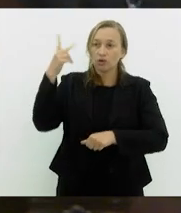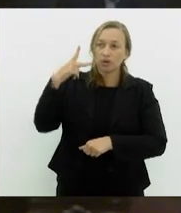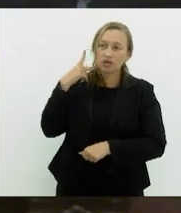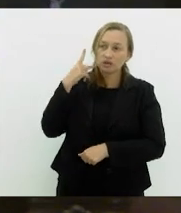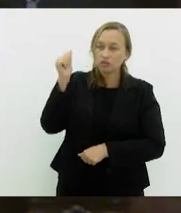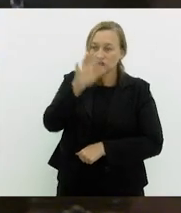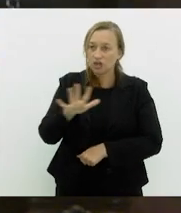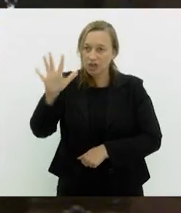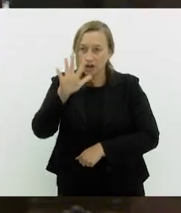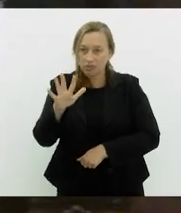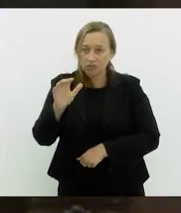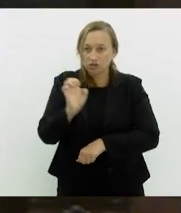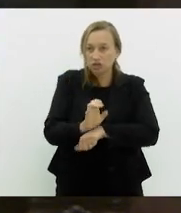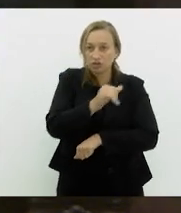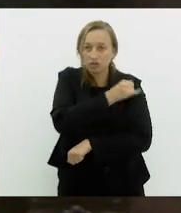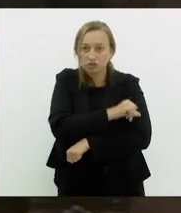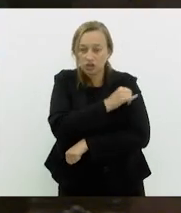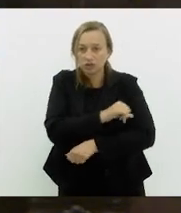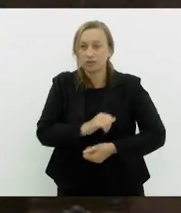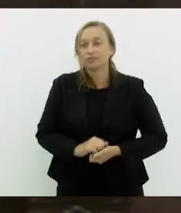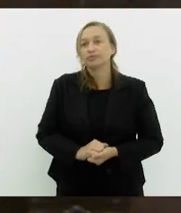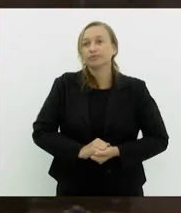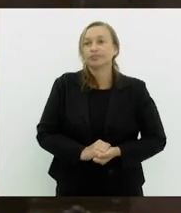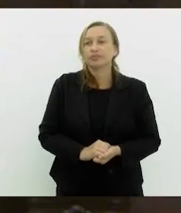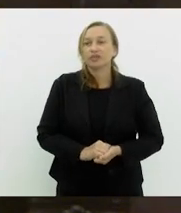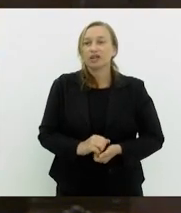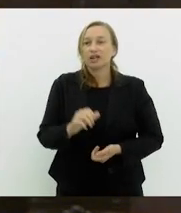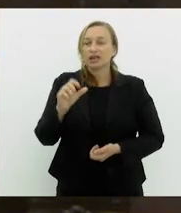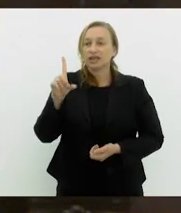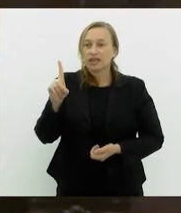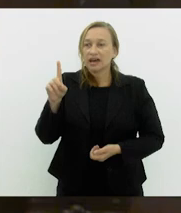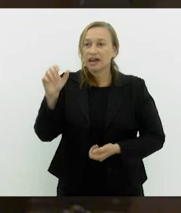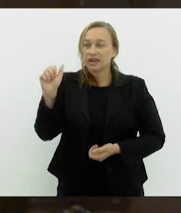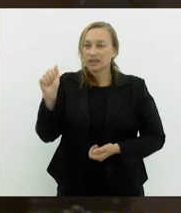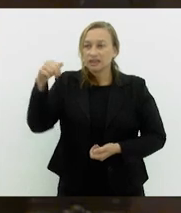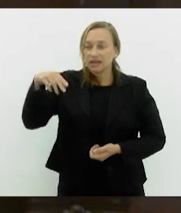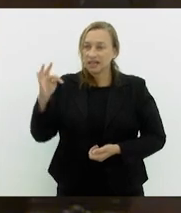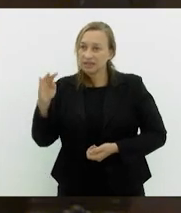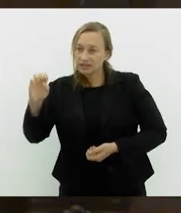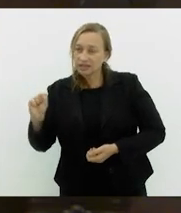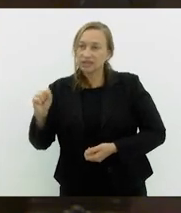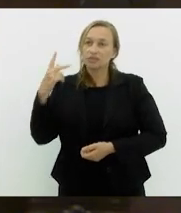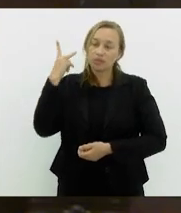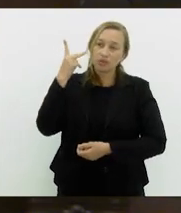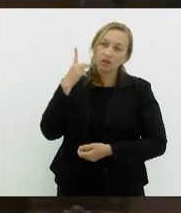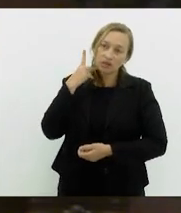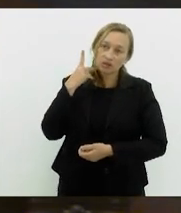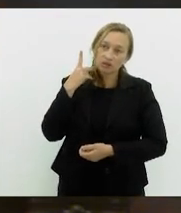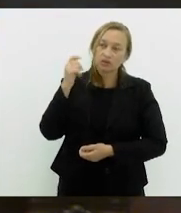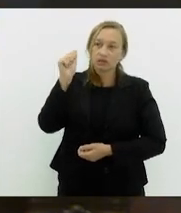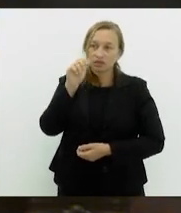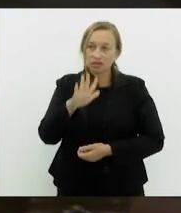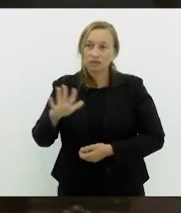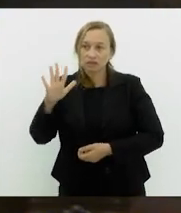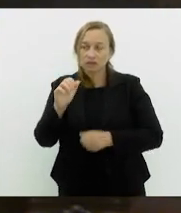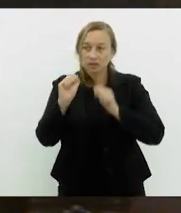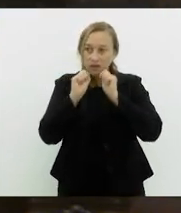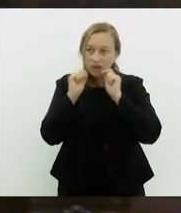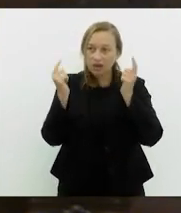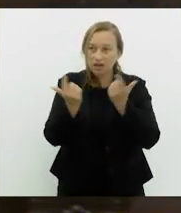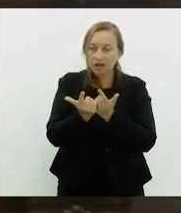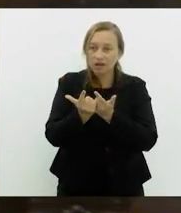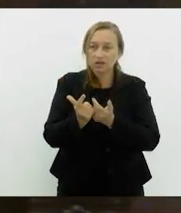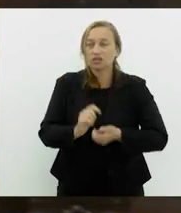Assembleia Legislativa do Estado do Rio de Janeiro, Dante Tomás, Procurador da Assembleia Legislativa do Estado do Rio de Janeiro, e